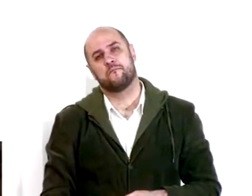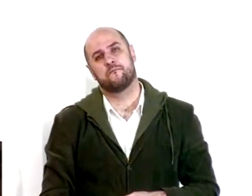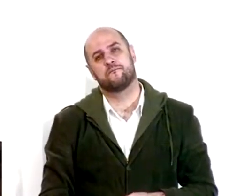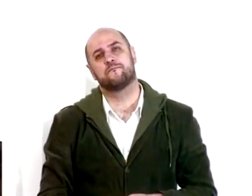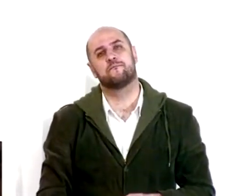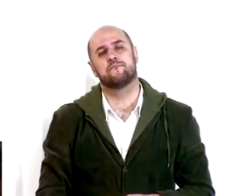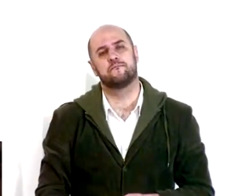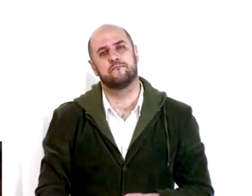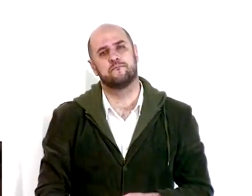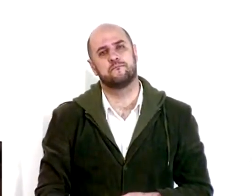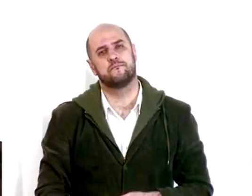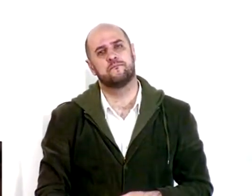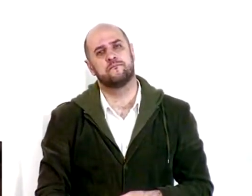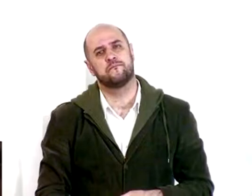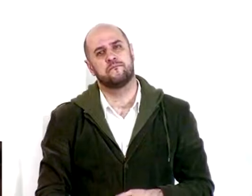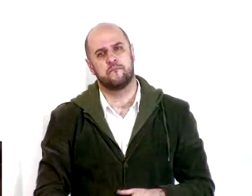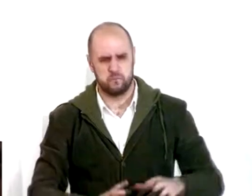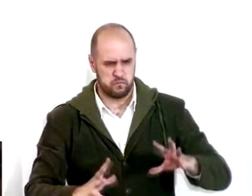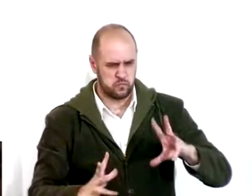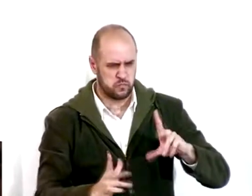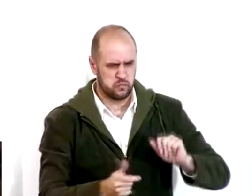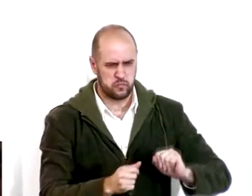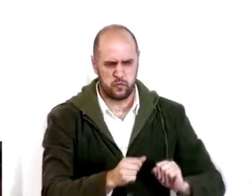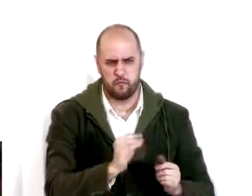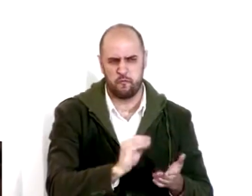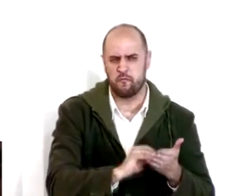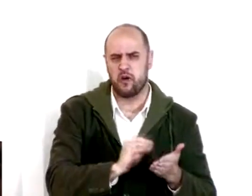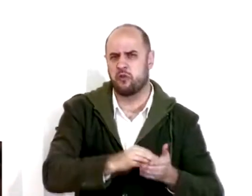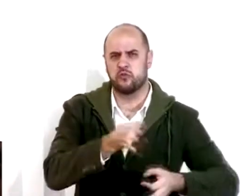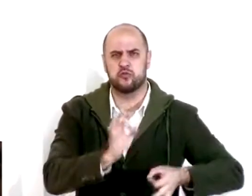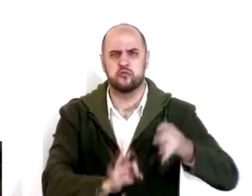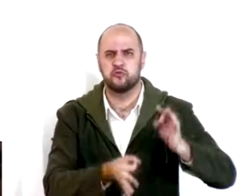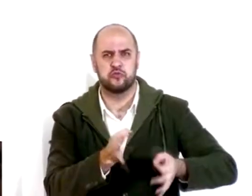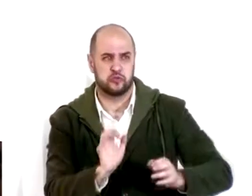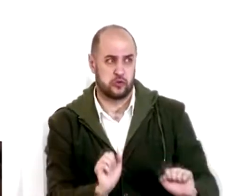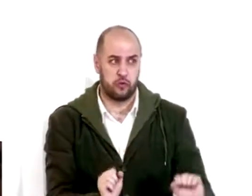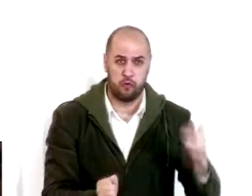Nenhuma injustiça sobre a face da terra, cometida entre as